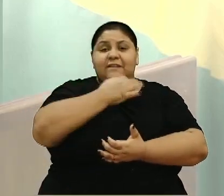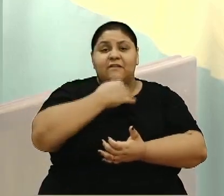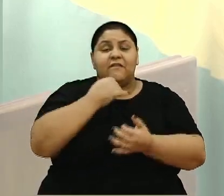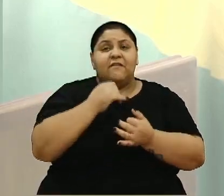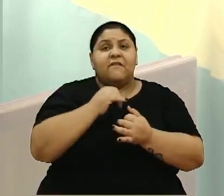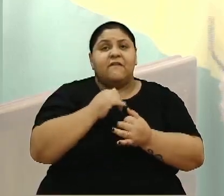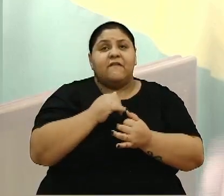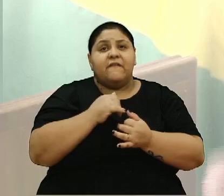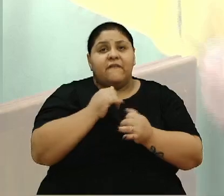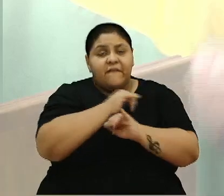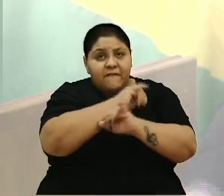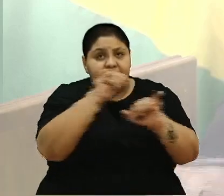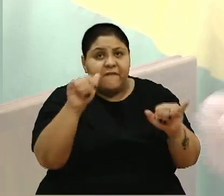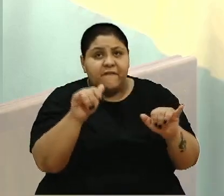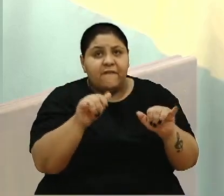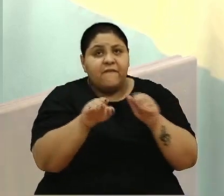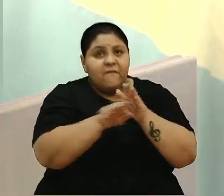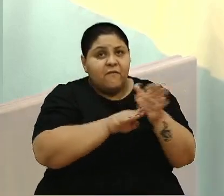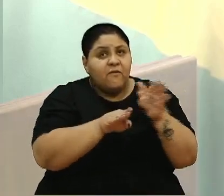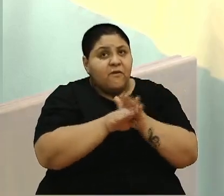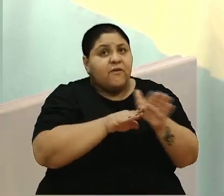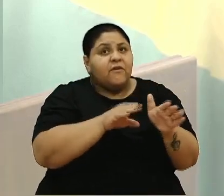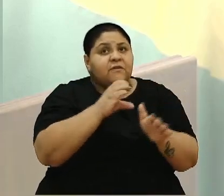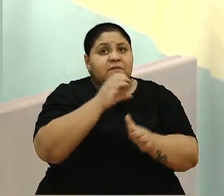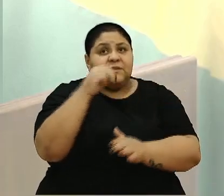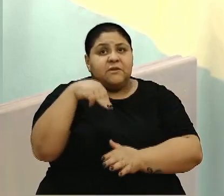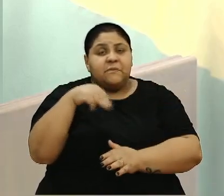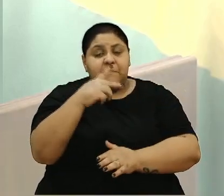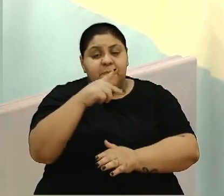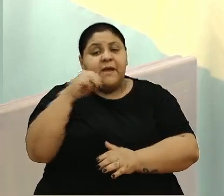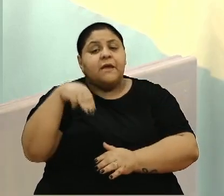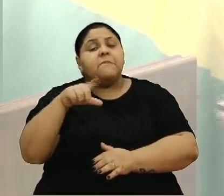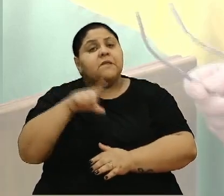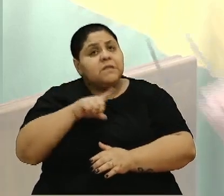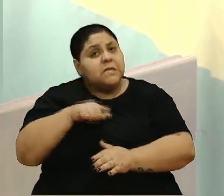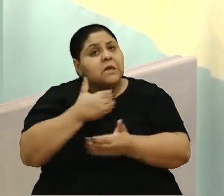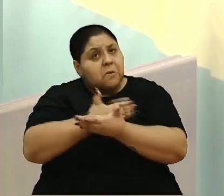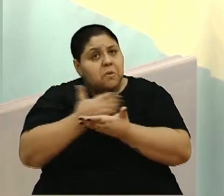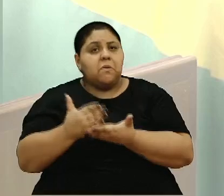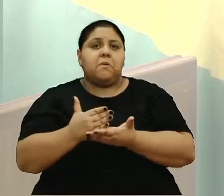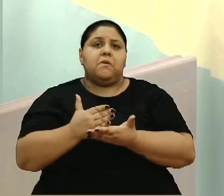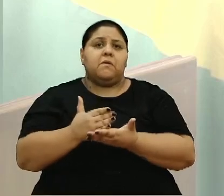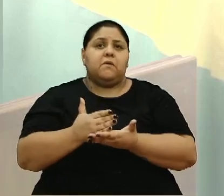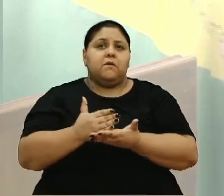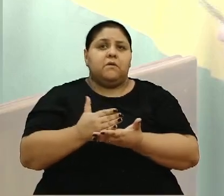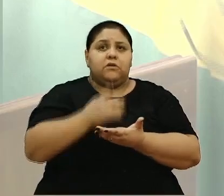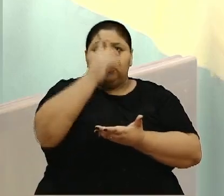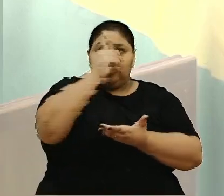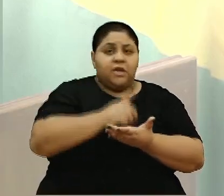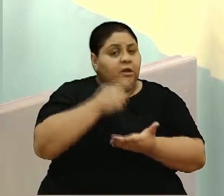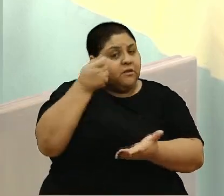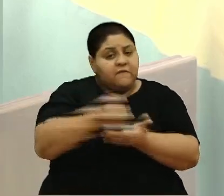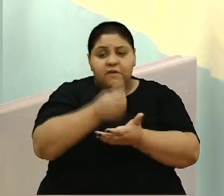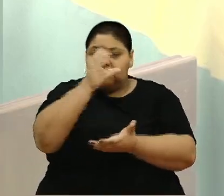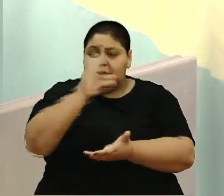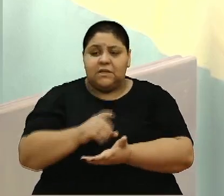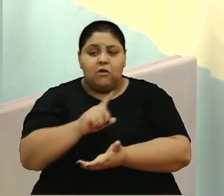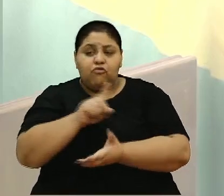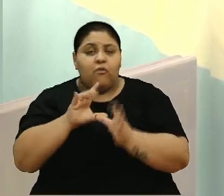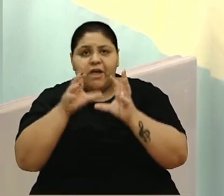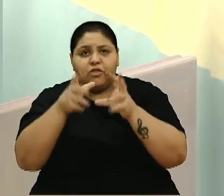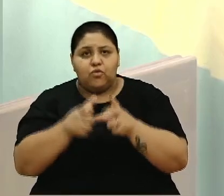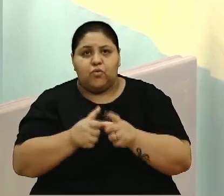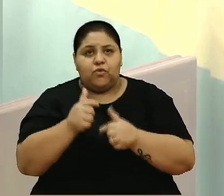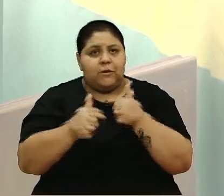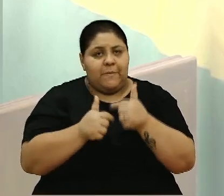conselho escolar, que o CPM tem que funcionar. Direito e dever do cidadão, não é tudo o serviço público